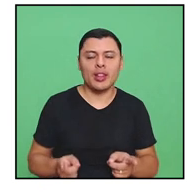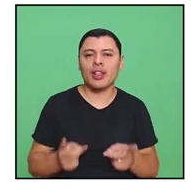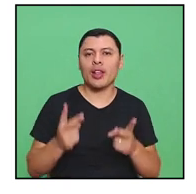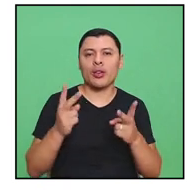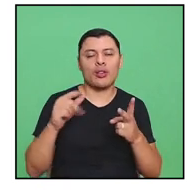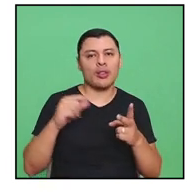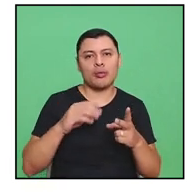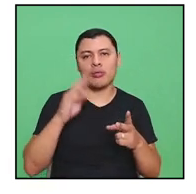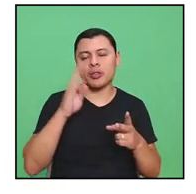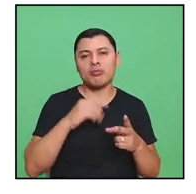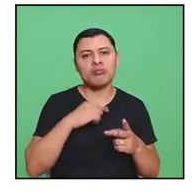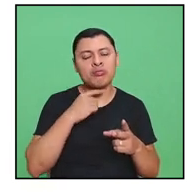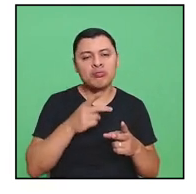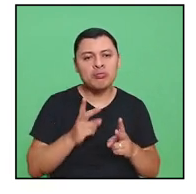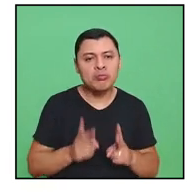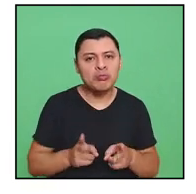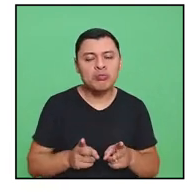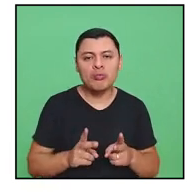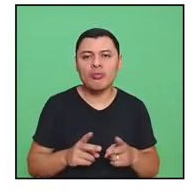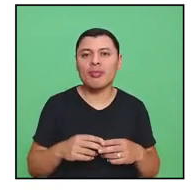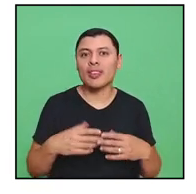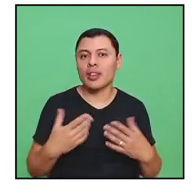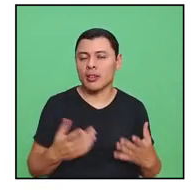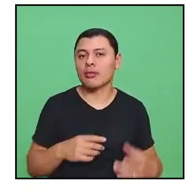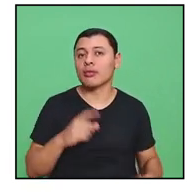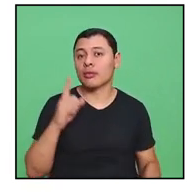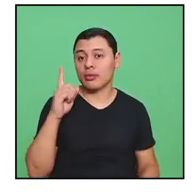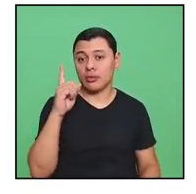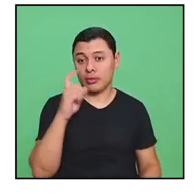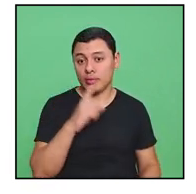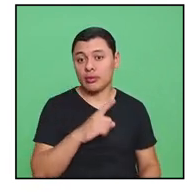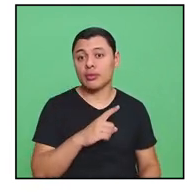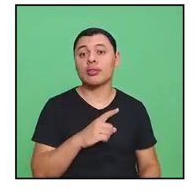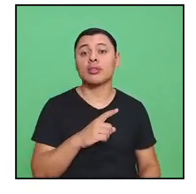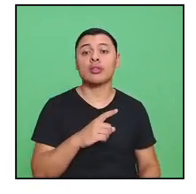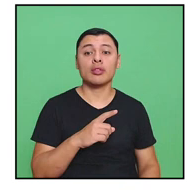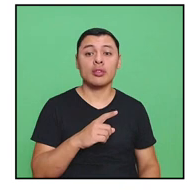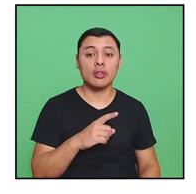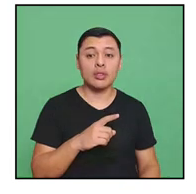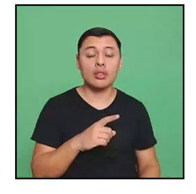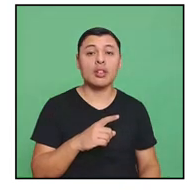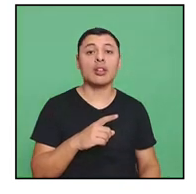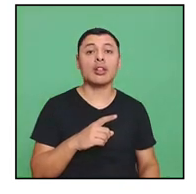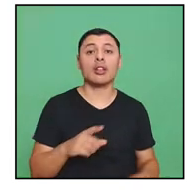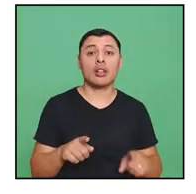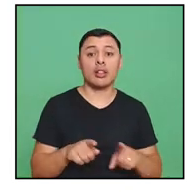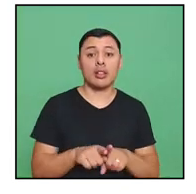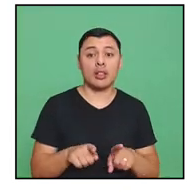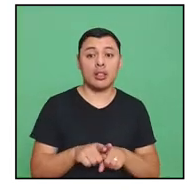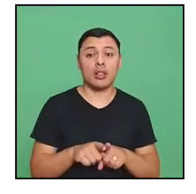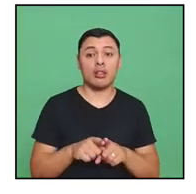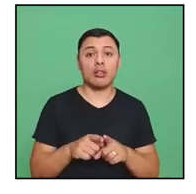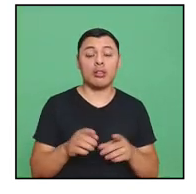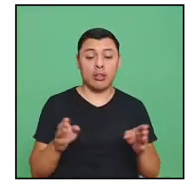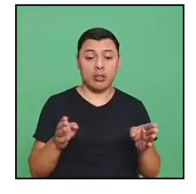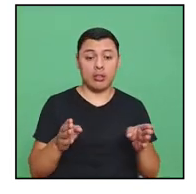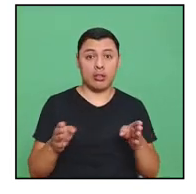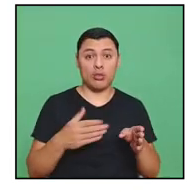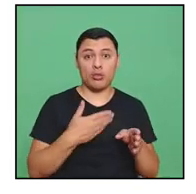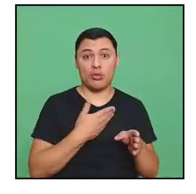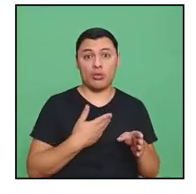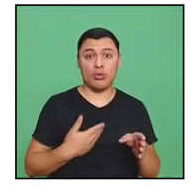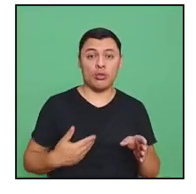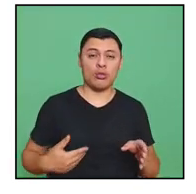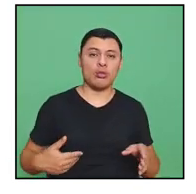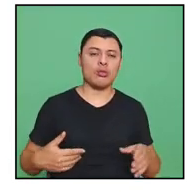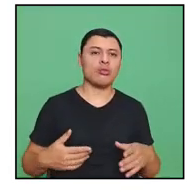E é um desafio, assim, acho que no momento onde o setor público está completamente